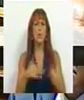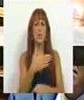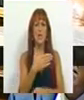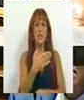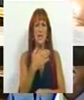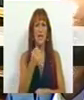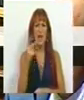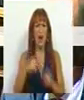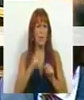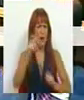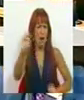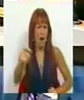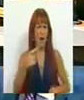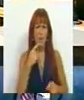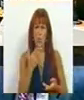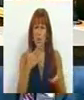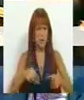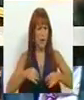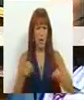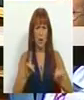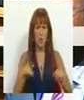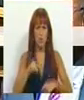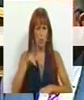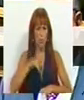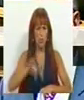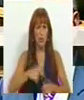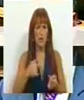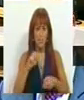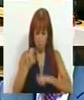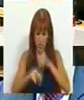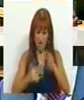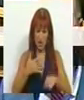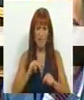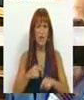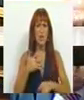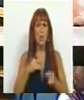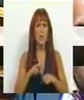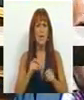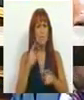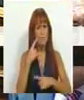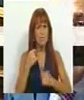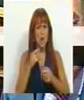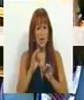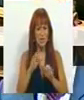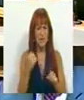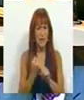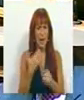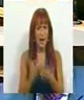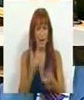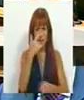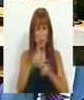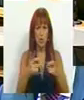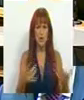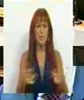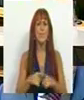70 km não são minimamente aceitáveis num Portugal que se quer moderno e onde se quer servir melhor os cidadãos.